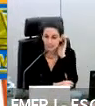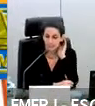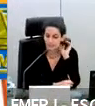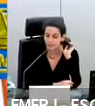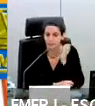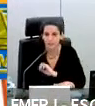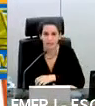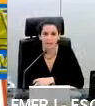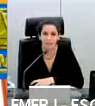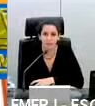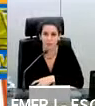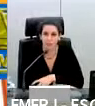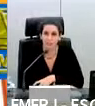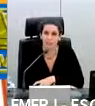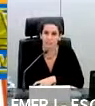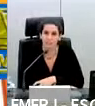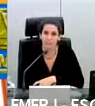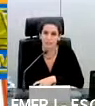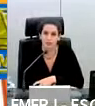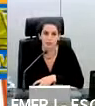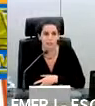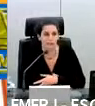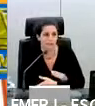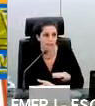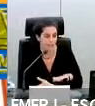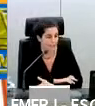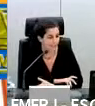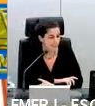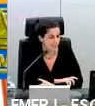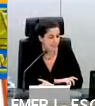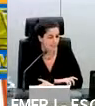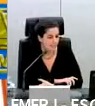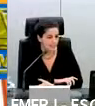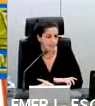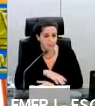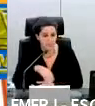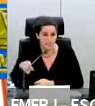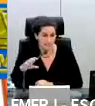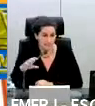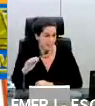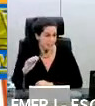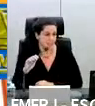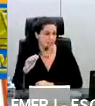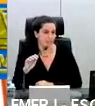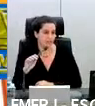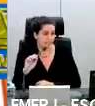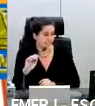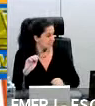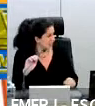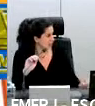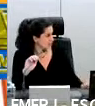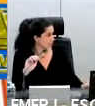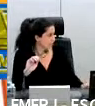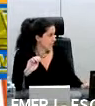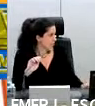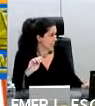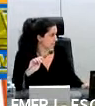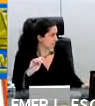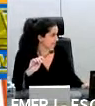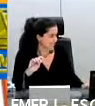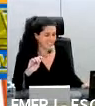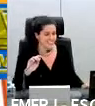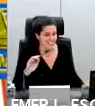Obrigada, Adriana. Bom dia a todos e todas. É um prazer estar aqui apresentando a sexta